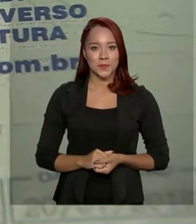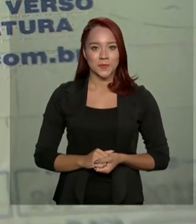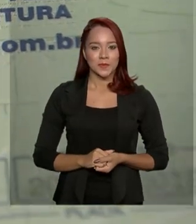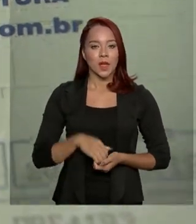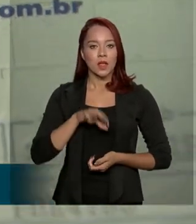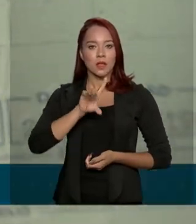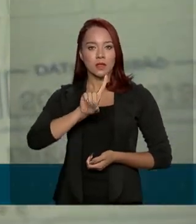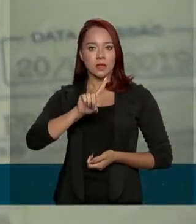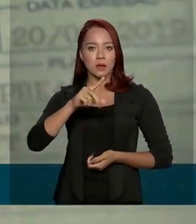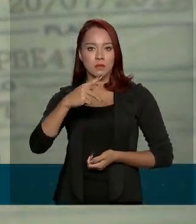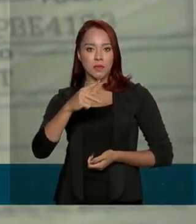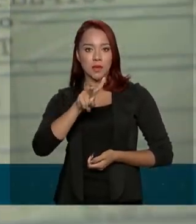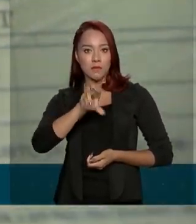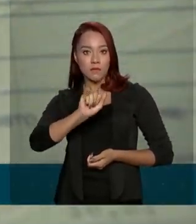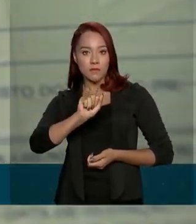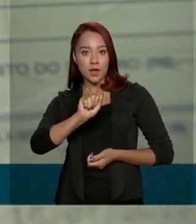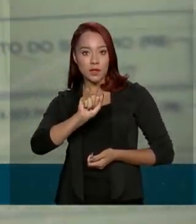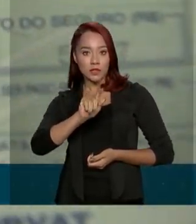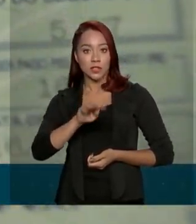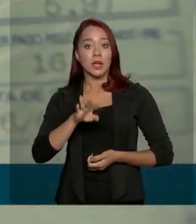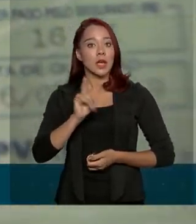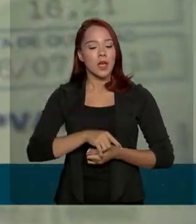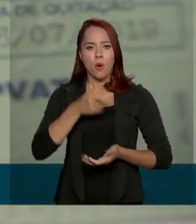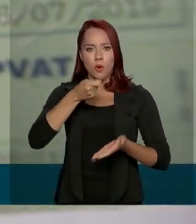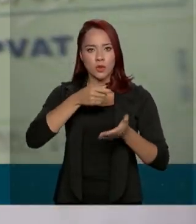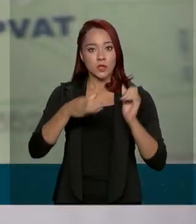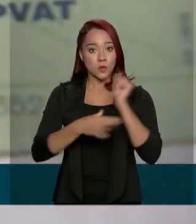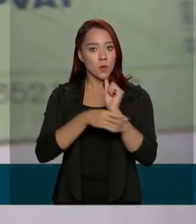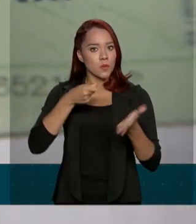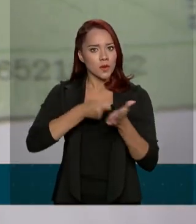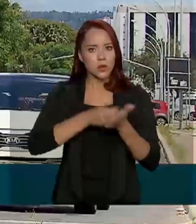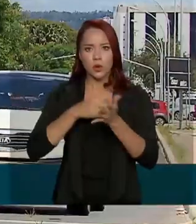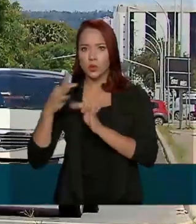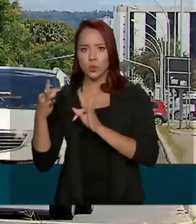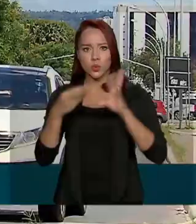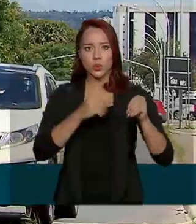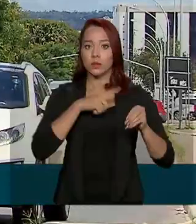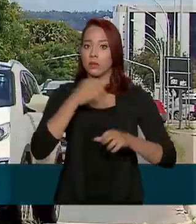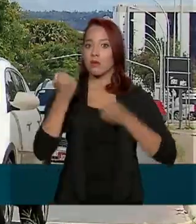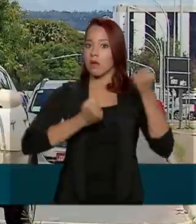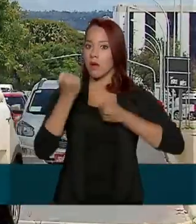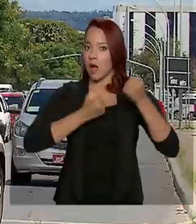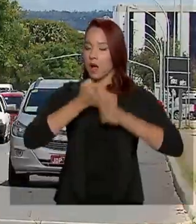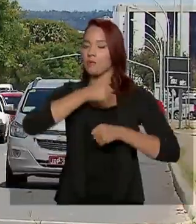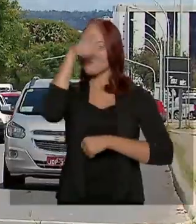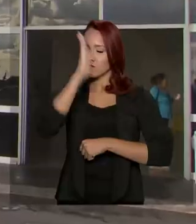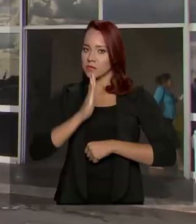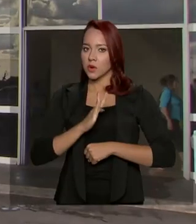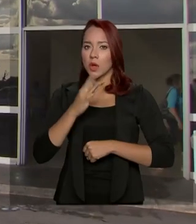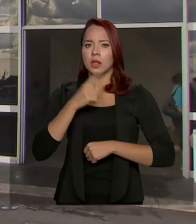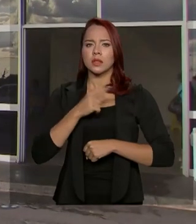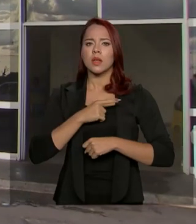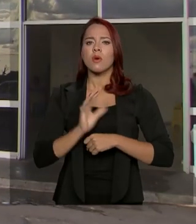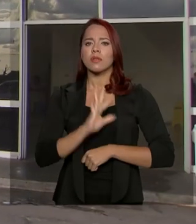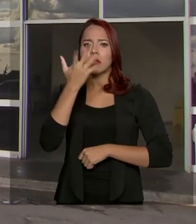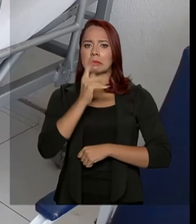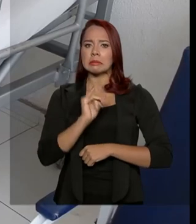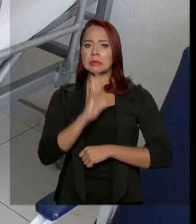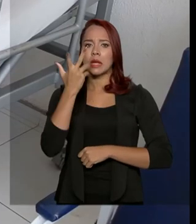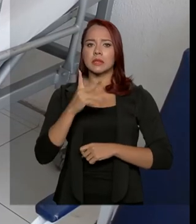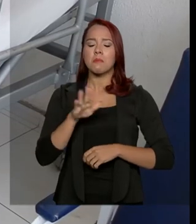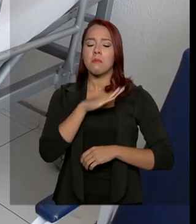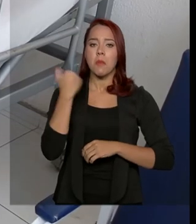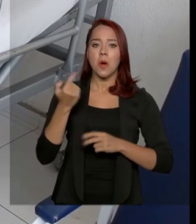O DPVAT é um seguro obrigatório para todos os proprietários de veículos no país. Ele cobre casos de morte,